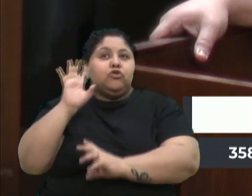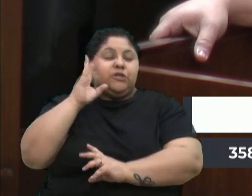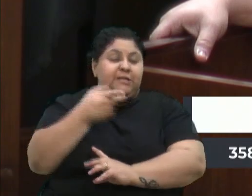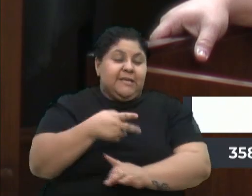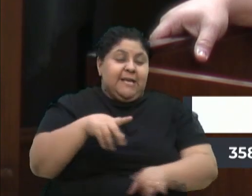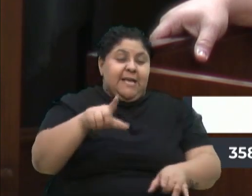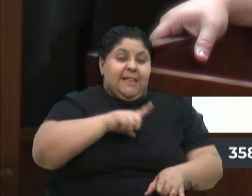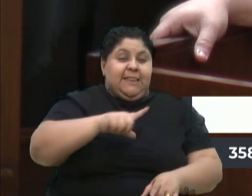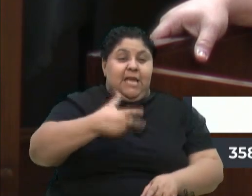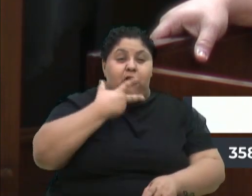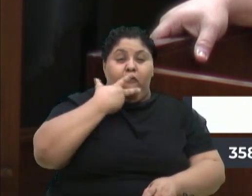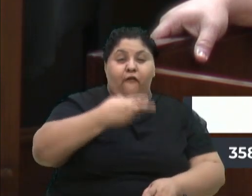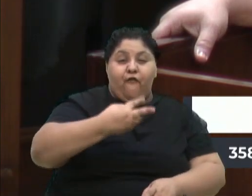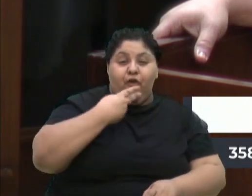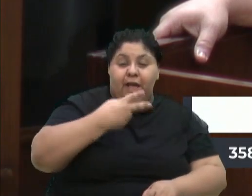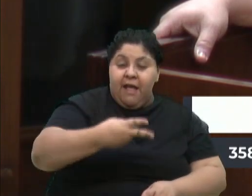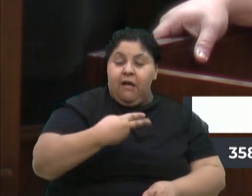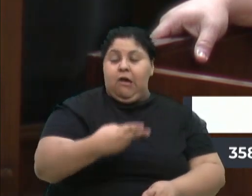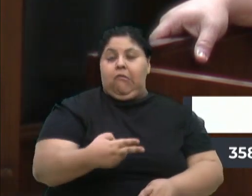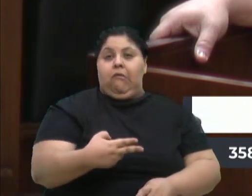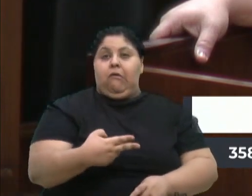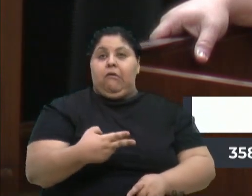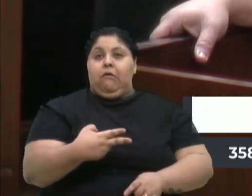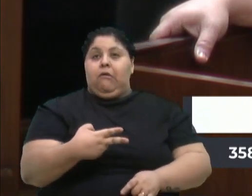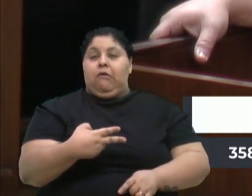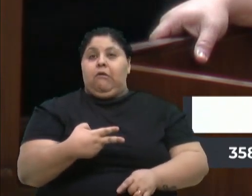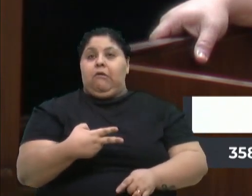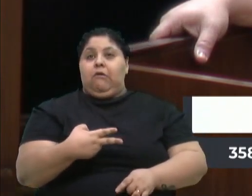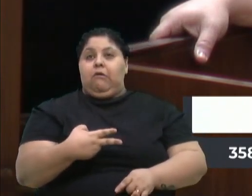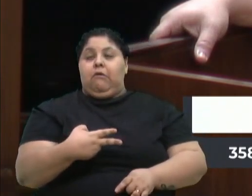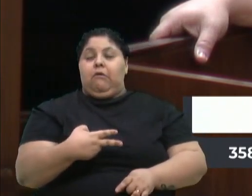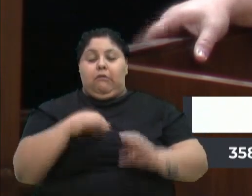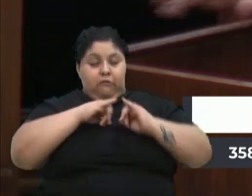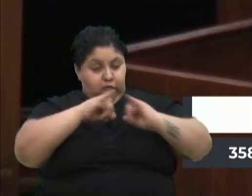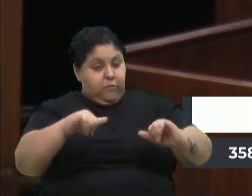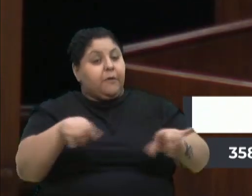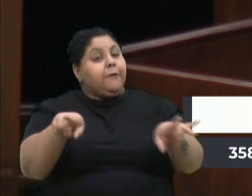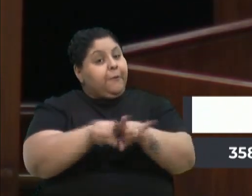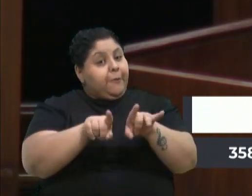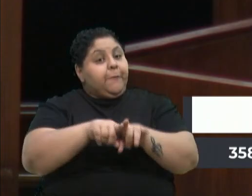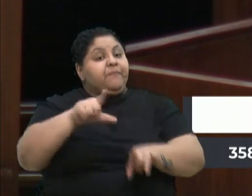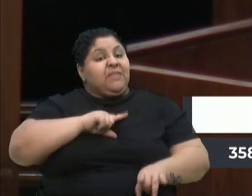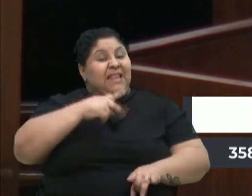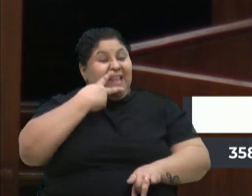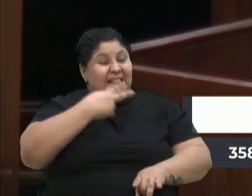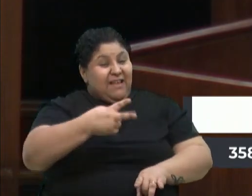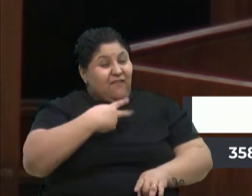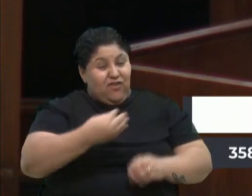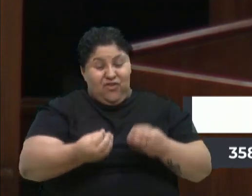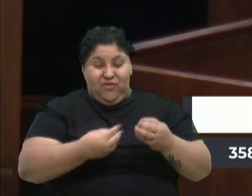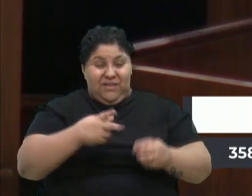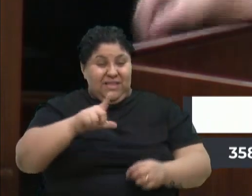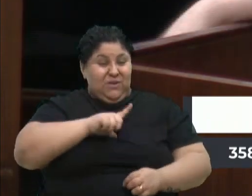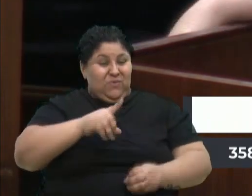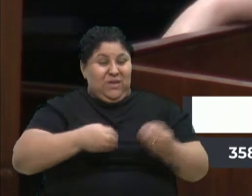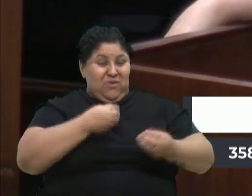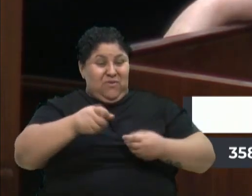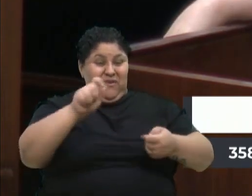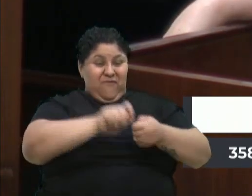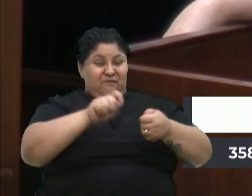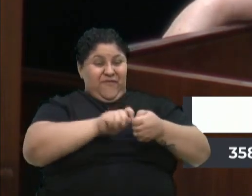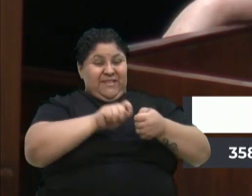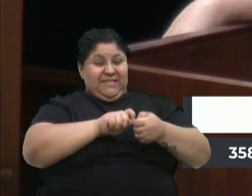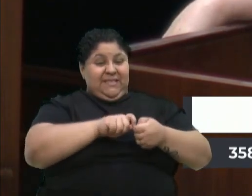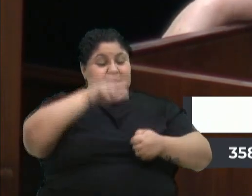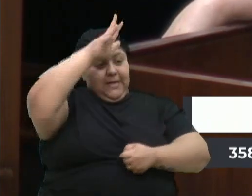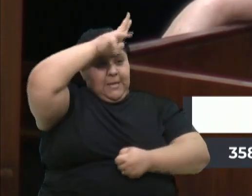fofoqueiros. Isso aqui é para os fofoqueiros. Ah, esse recado também. Tem fofoqueiro que não tem o que fazer naquela prefeitura, aí